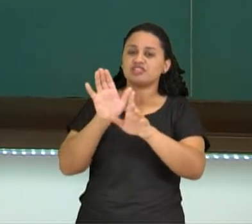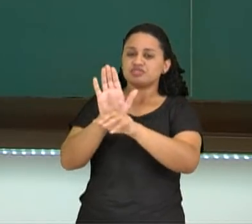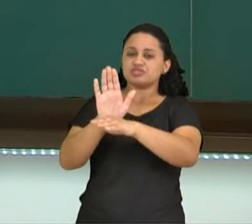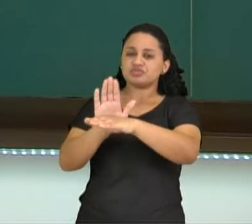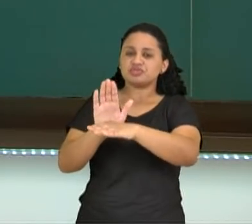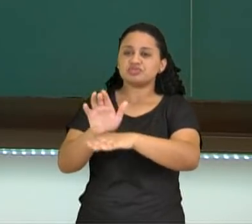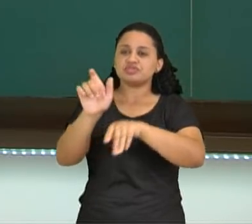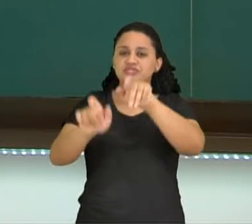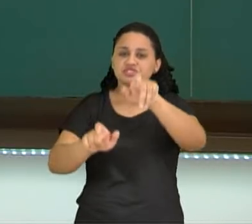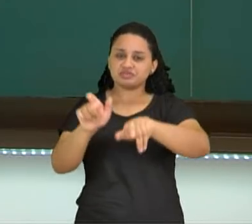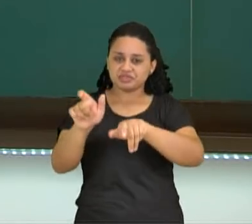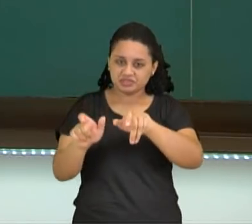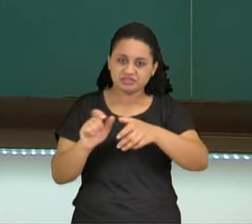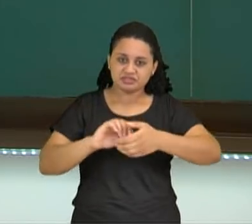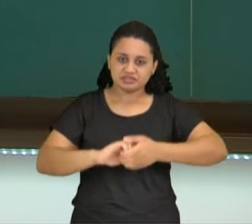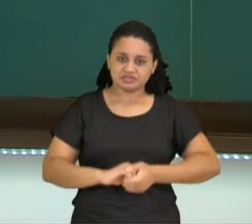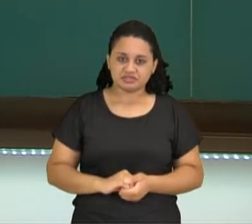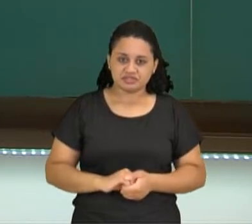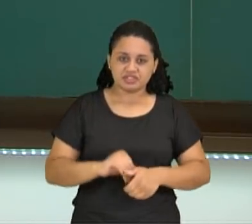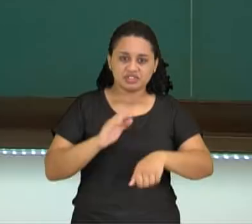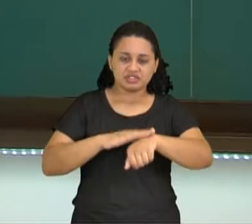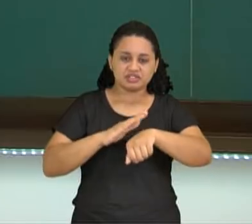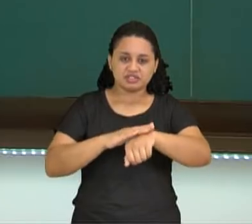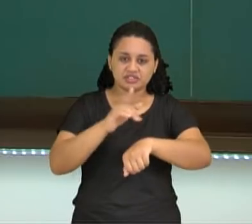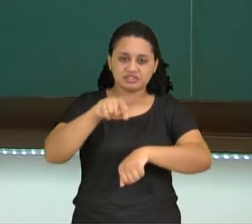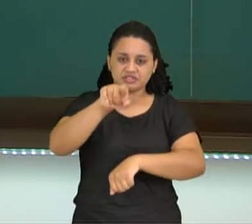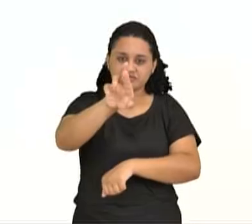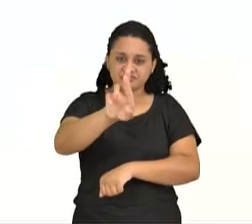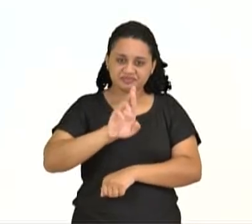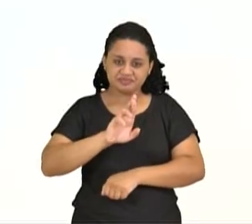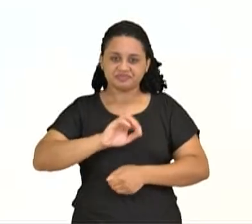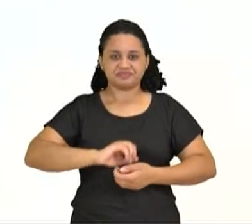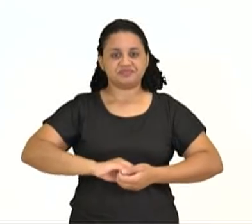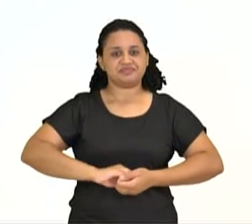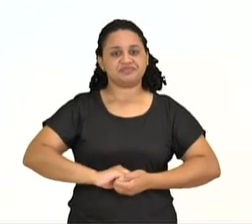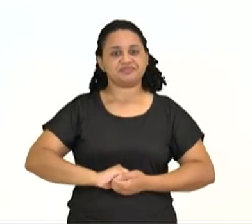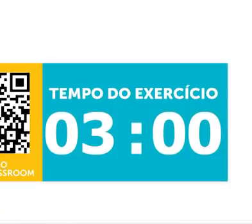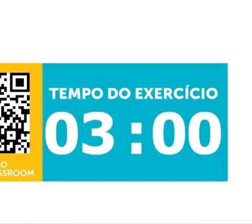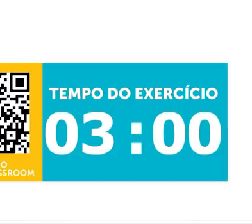pessoas e a autoestima também? Um tempinho para responder essa.